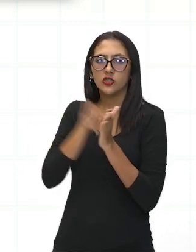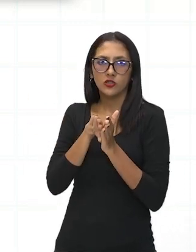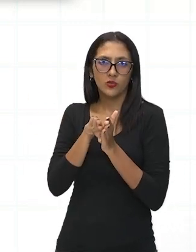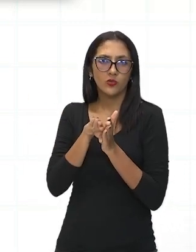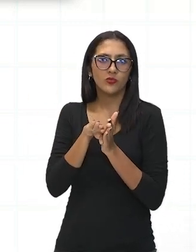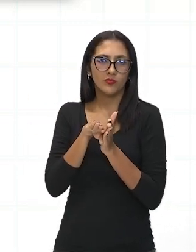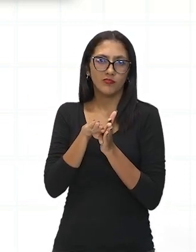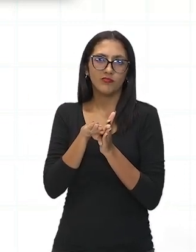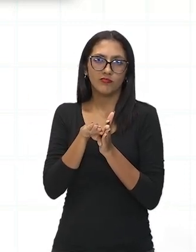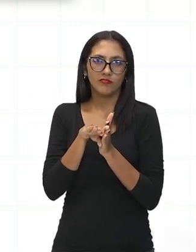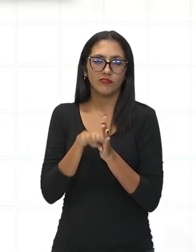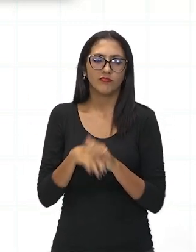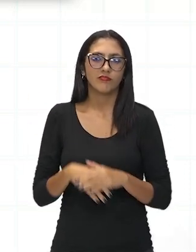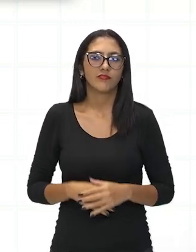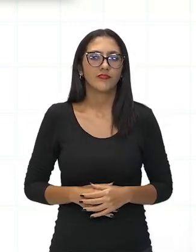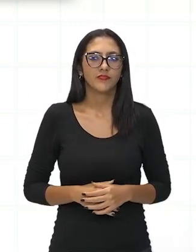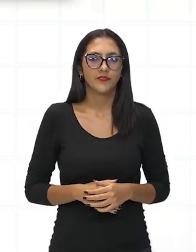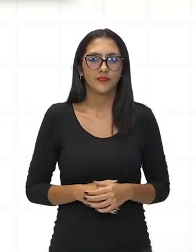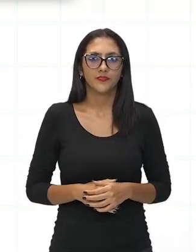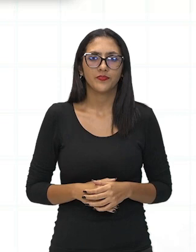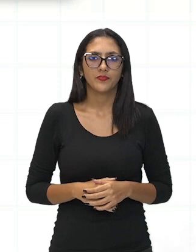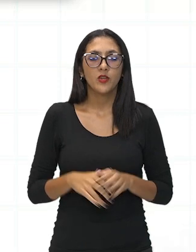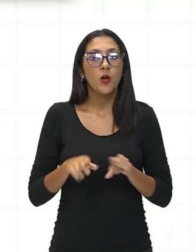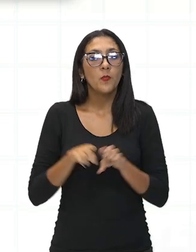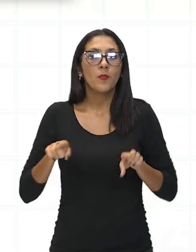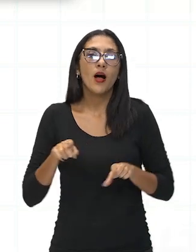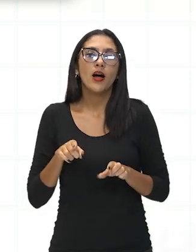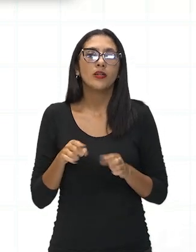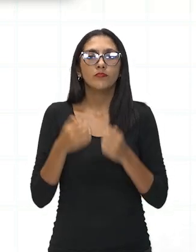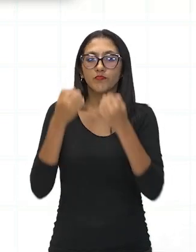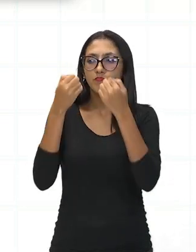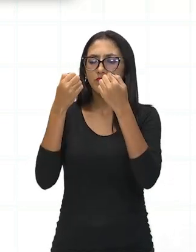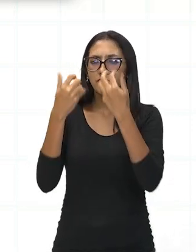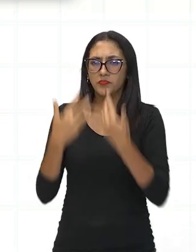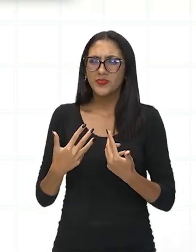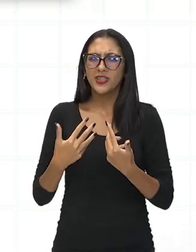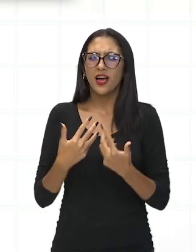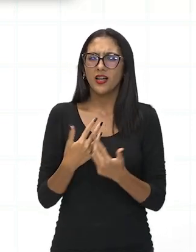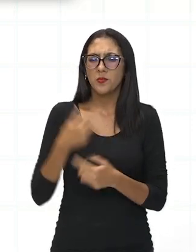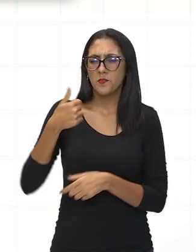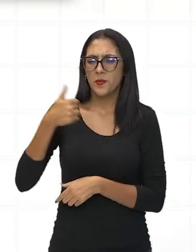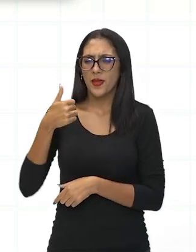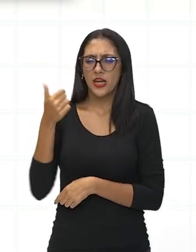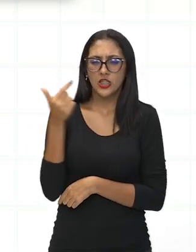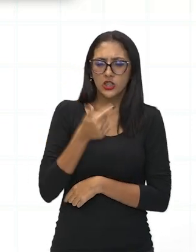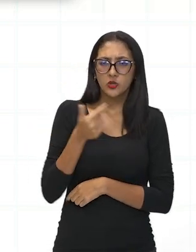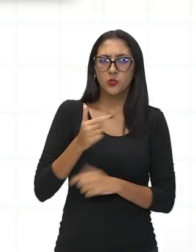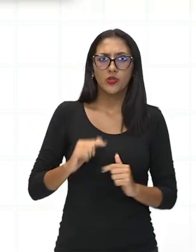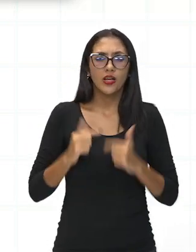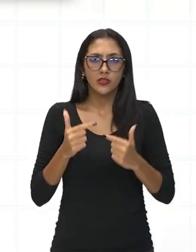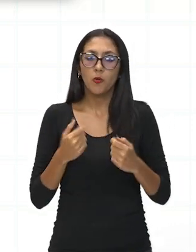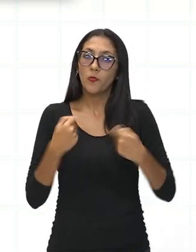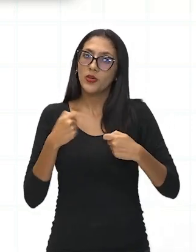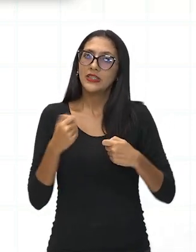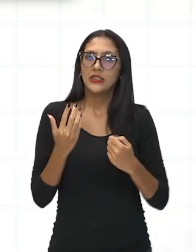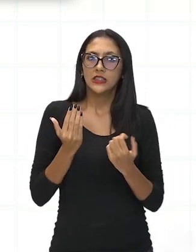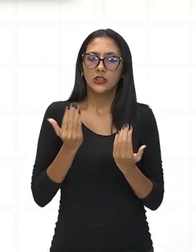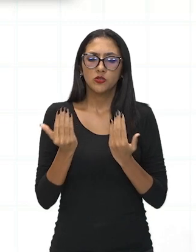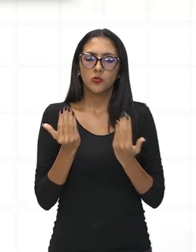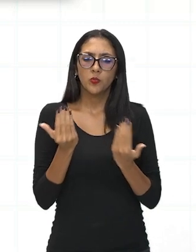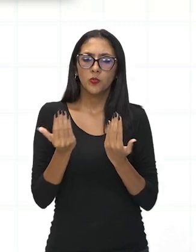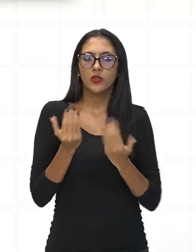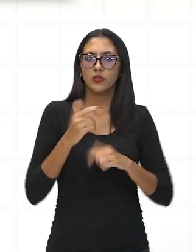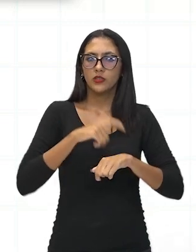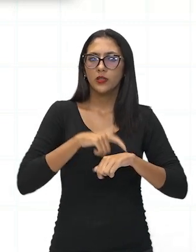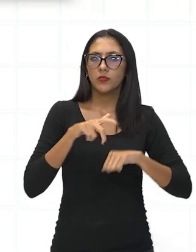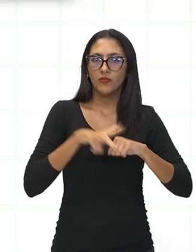chegou, tá? Só que para contar essas duas ações, eu vou utilizar tempos verbais